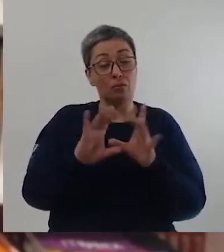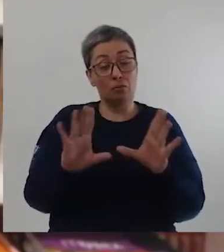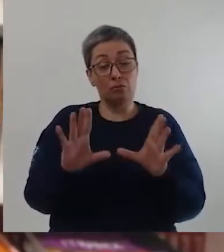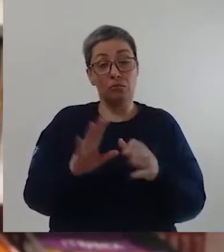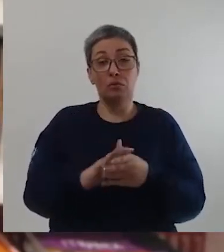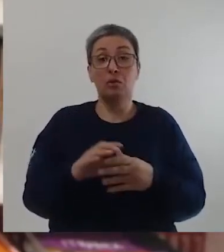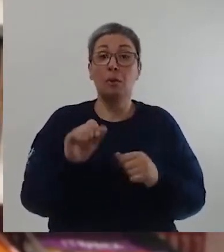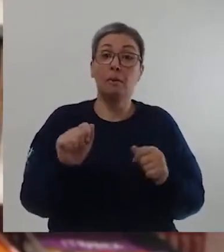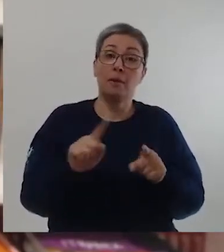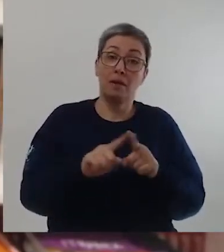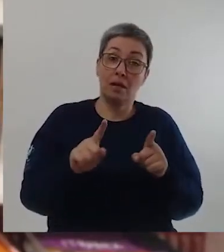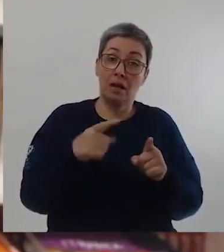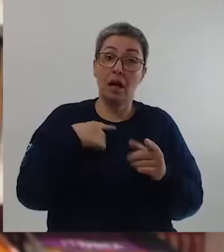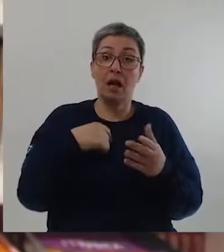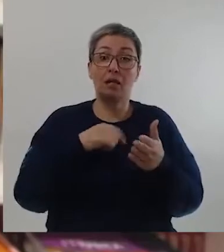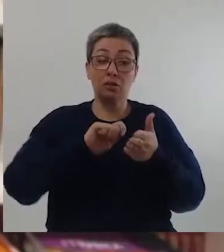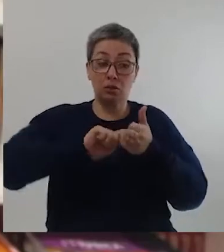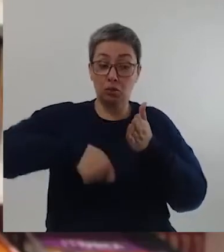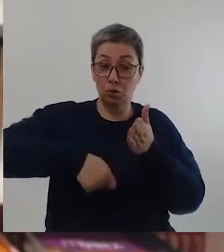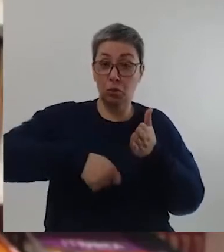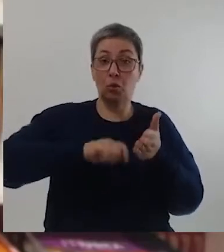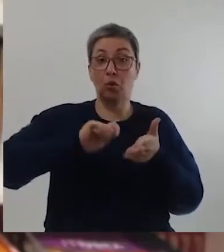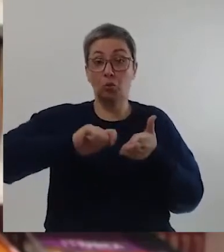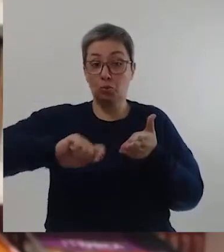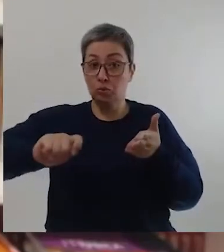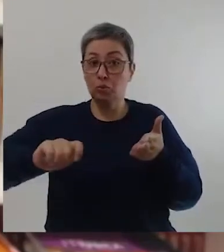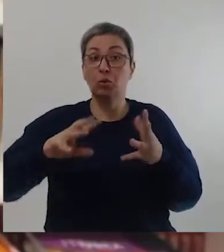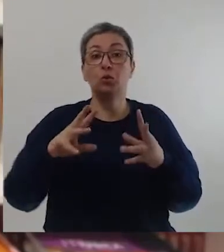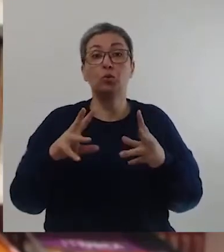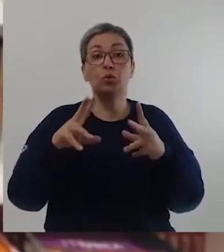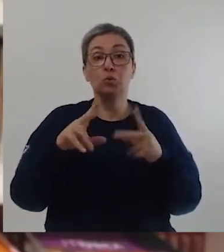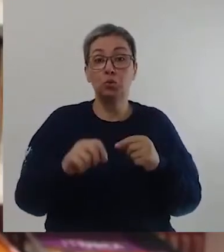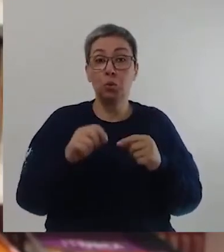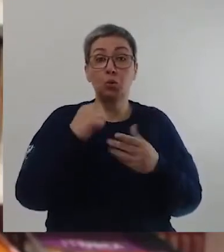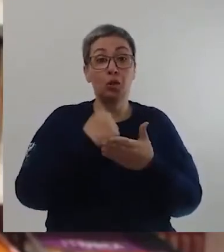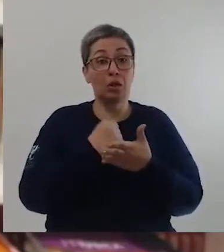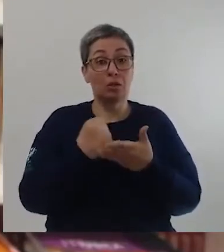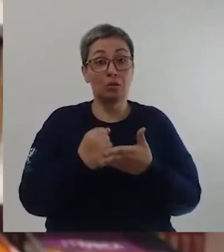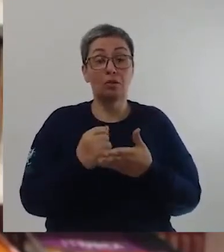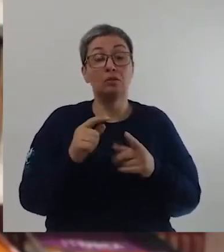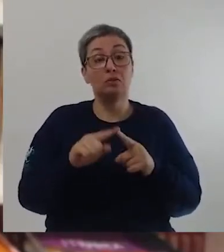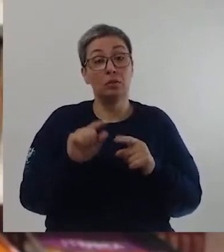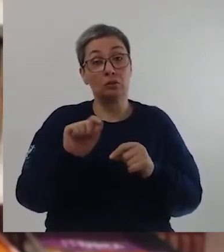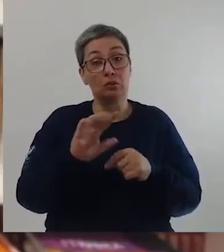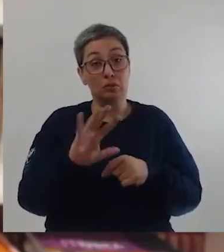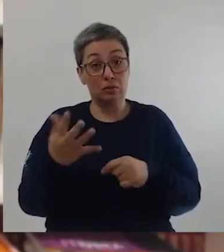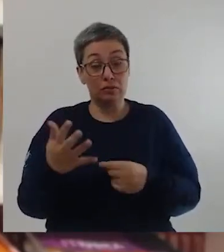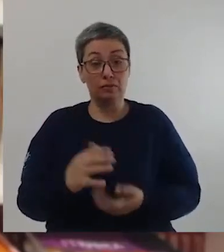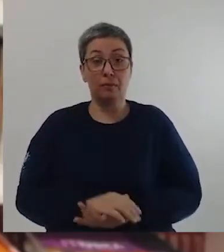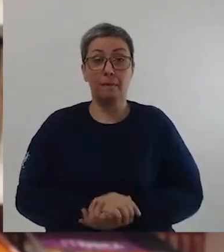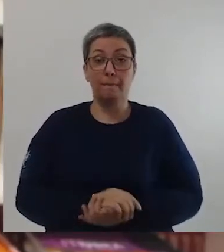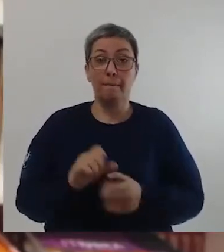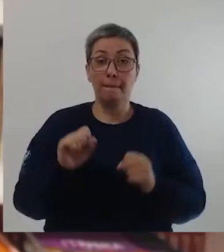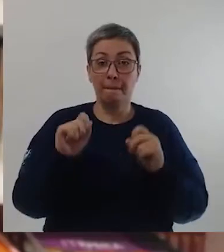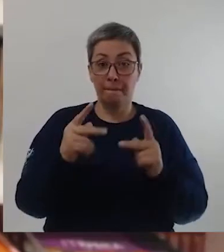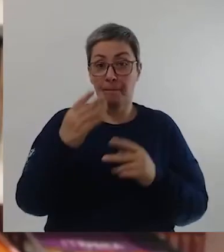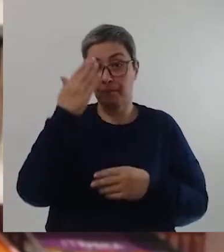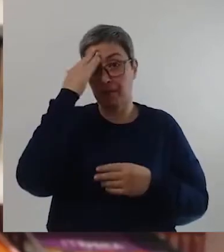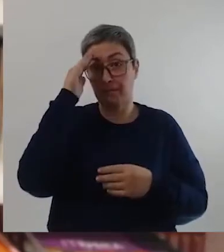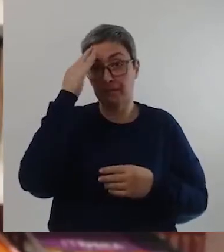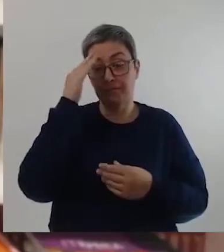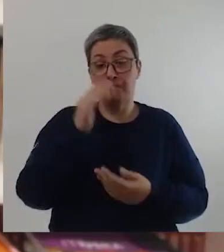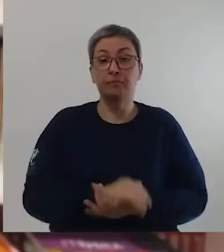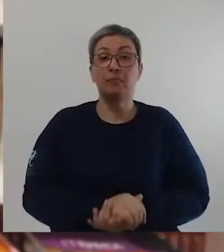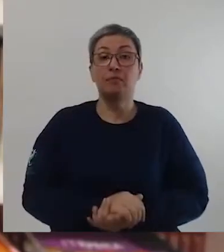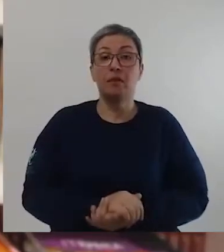permitido né Mas confirma registrada né assinatura reconhecida em cartório esses casos Ok eu acho que